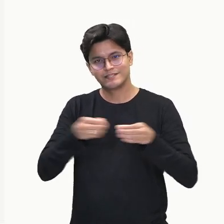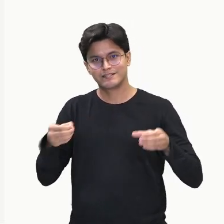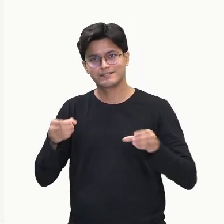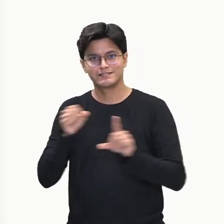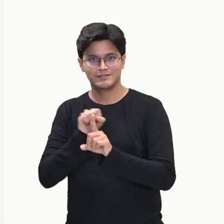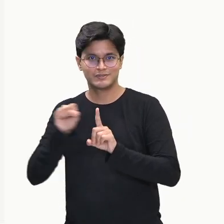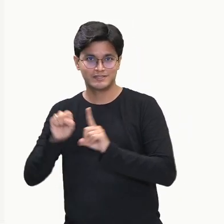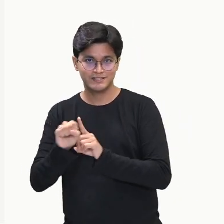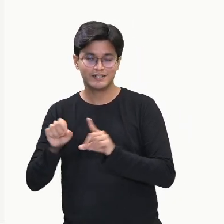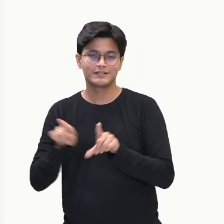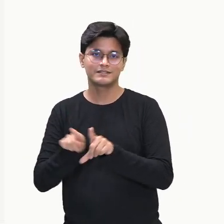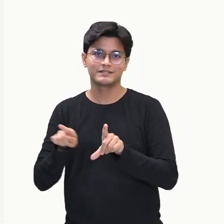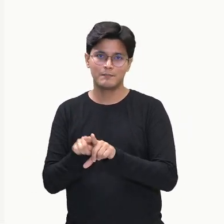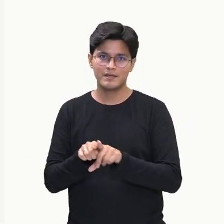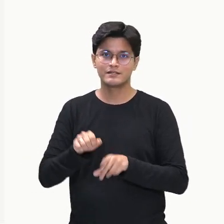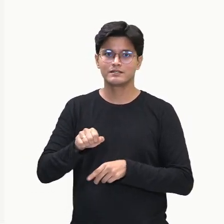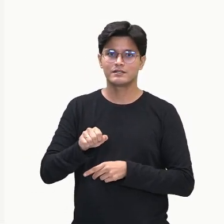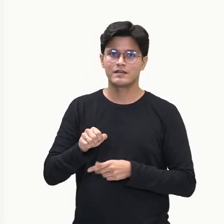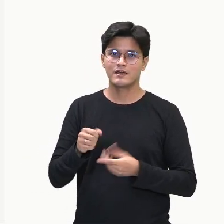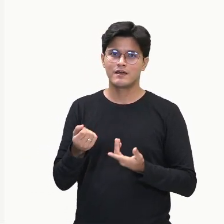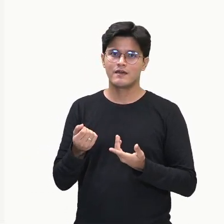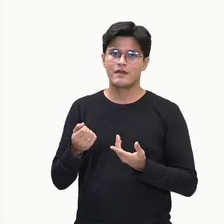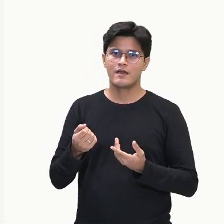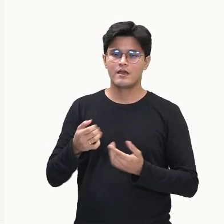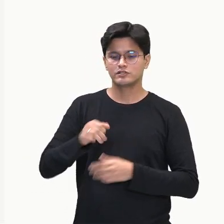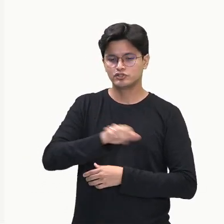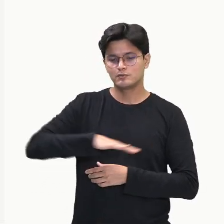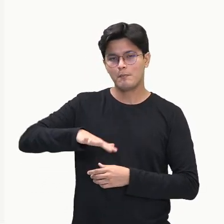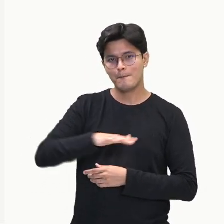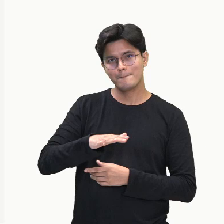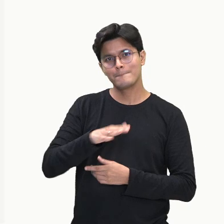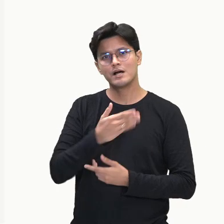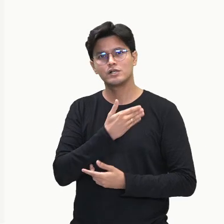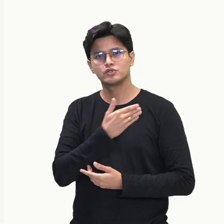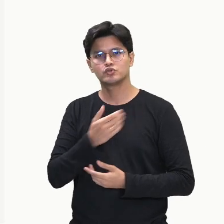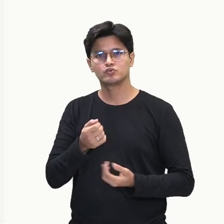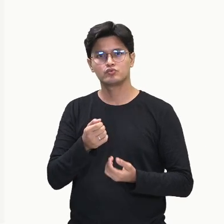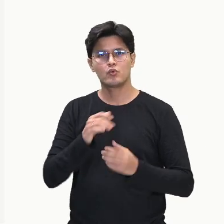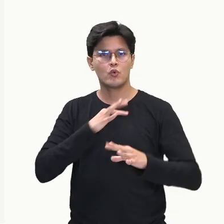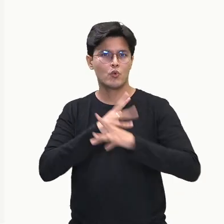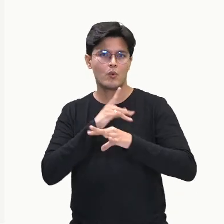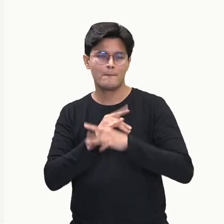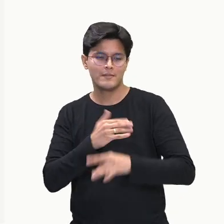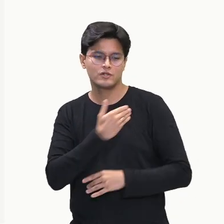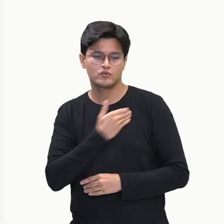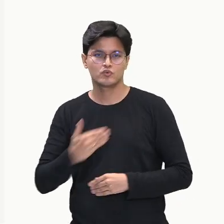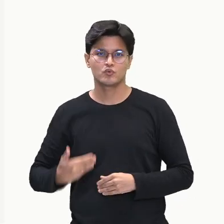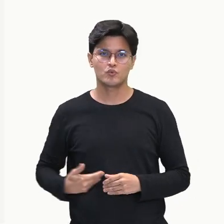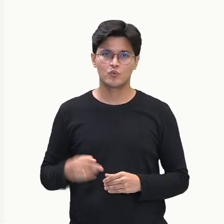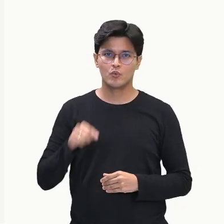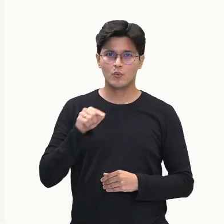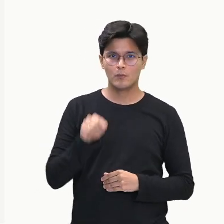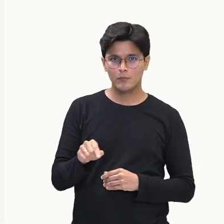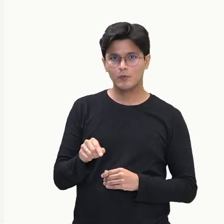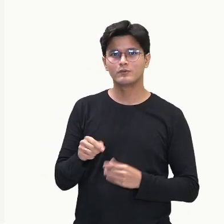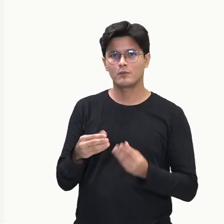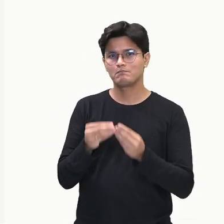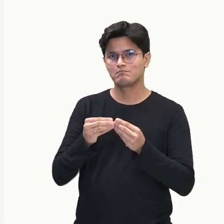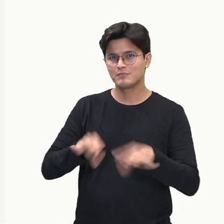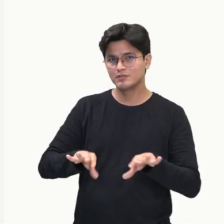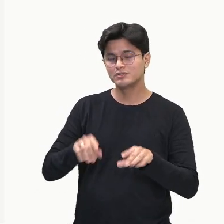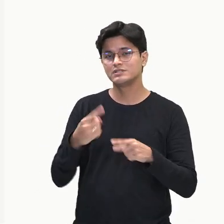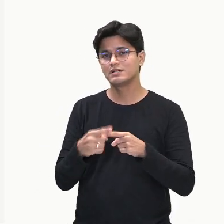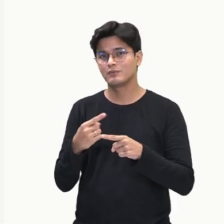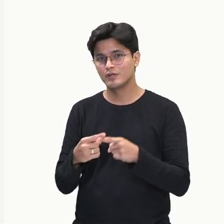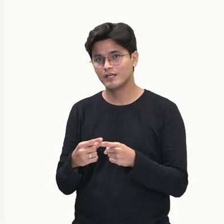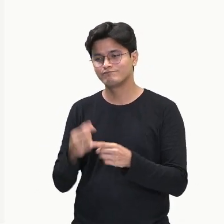espaços urbanos públicos que são tomados por esses grandes empreendimentos imobiliários cercados. Observa